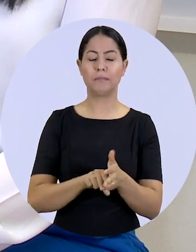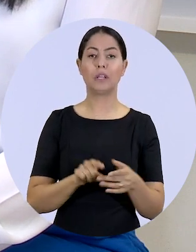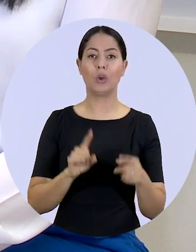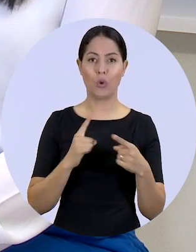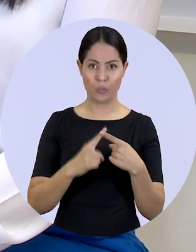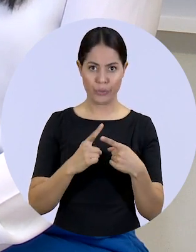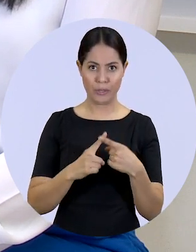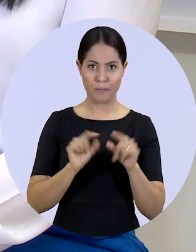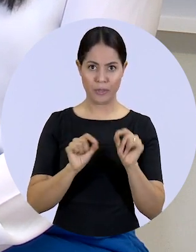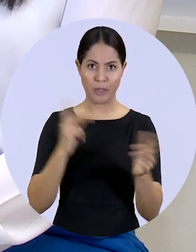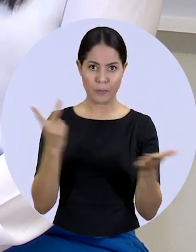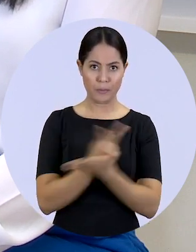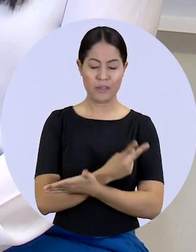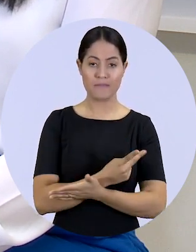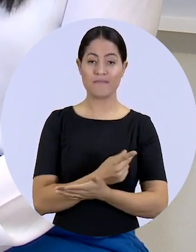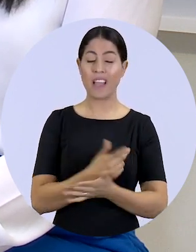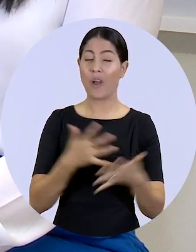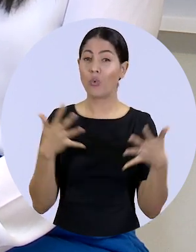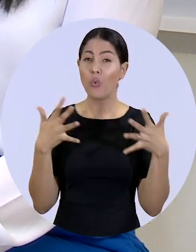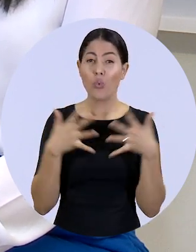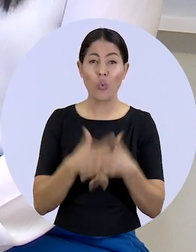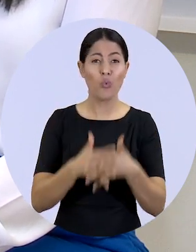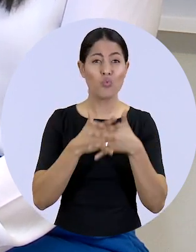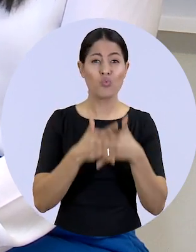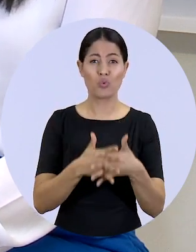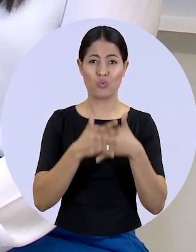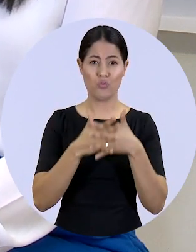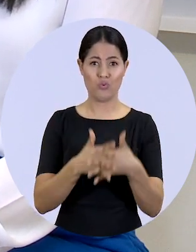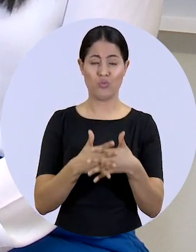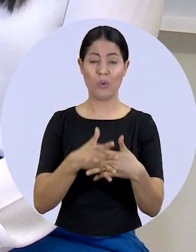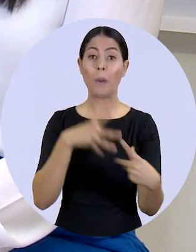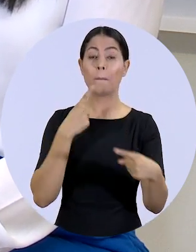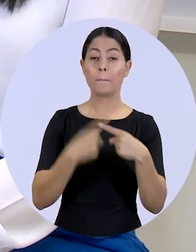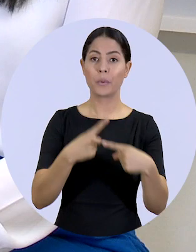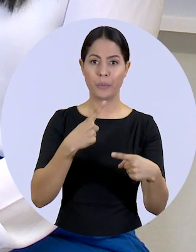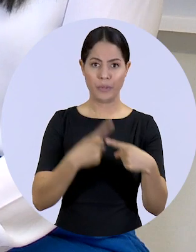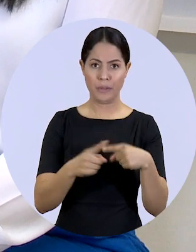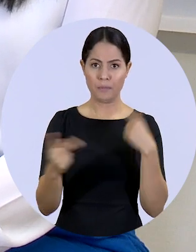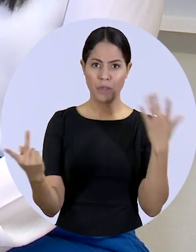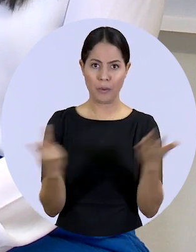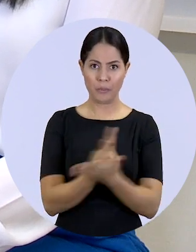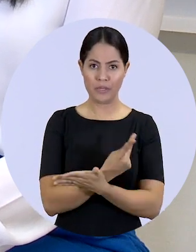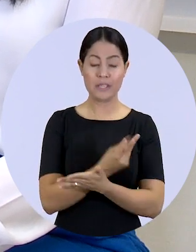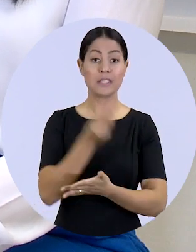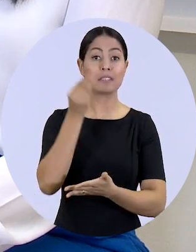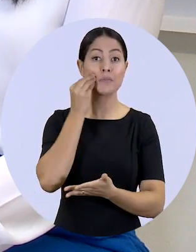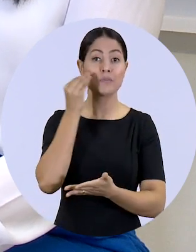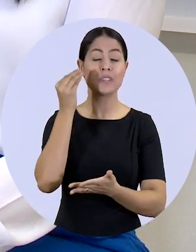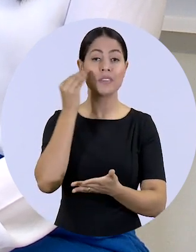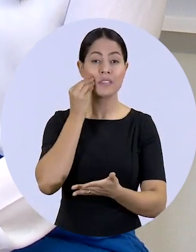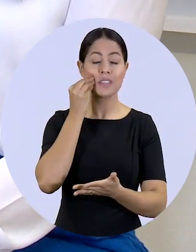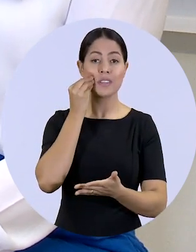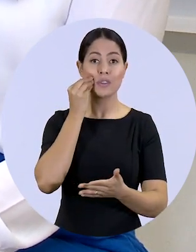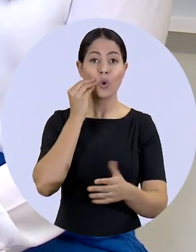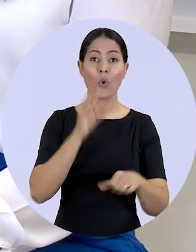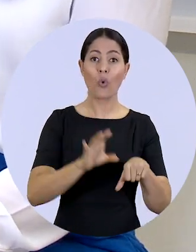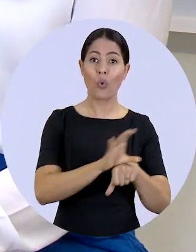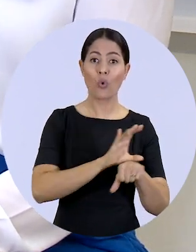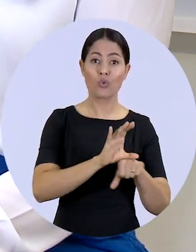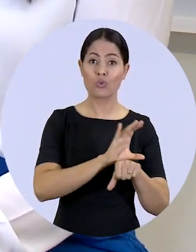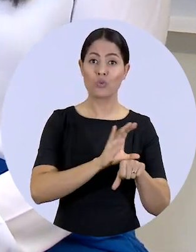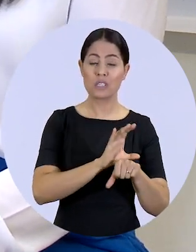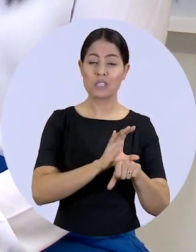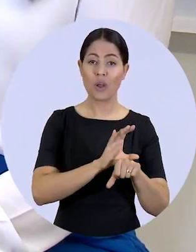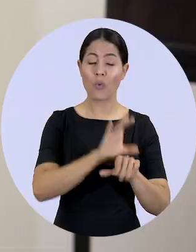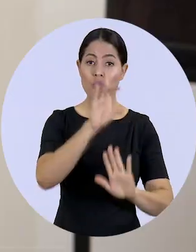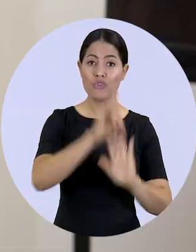uma enorme confusão. O que está se discutindo muitas vezes é uma tentativa de fazer o afastamento de uma cláusula